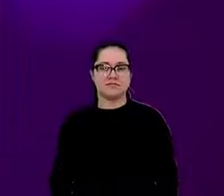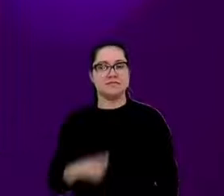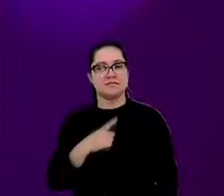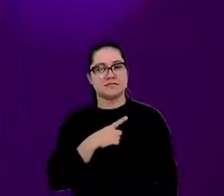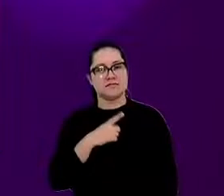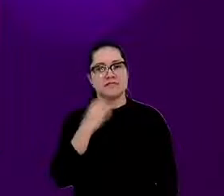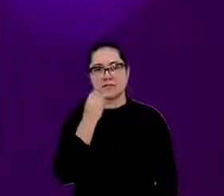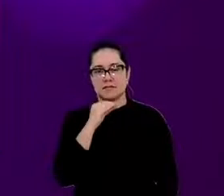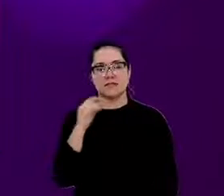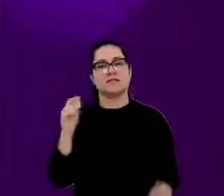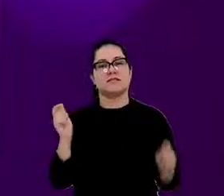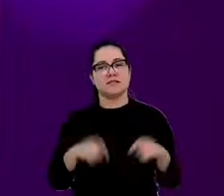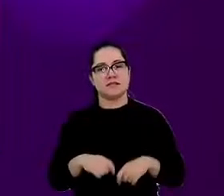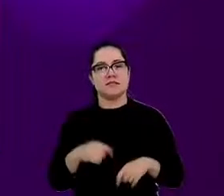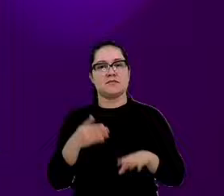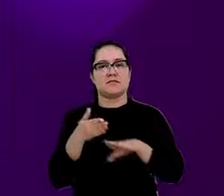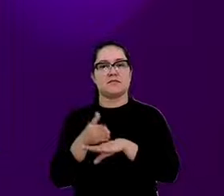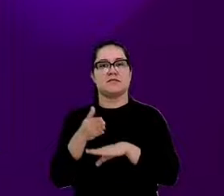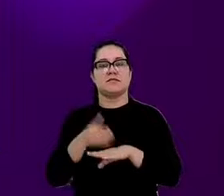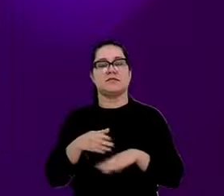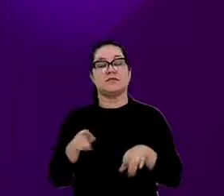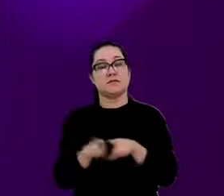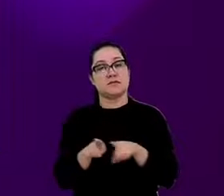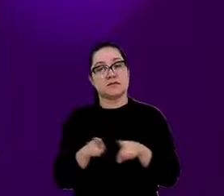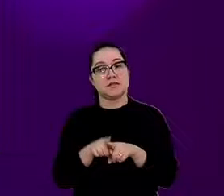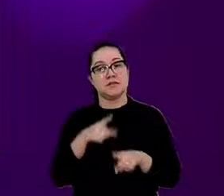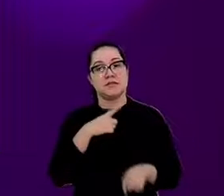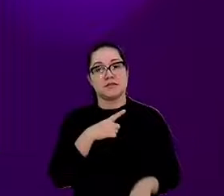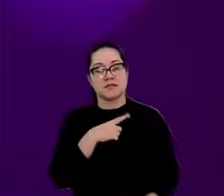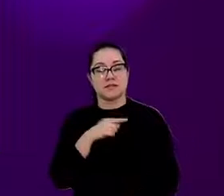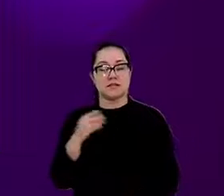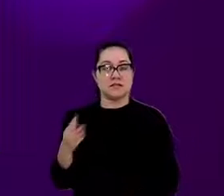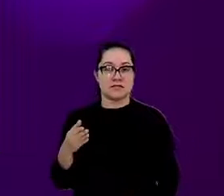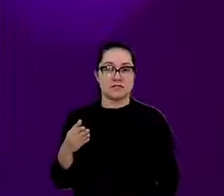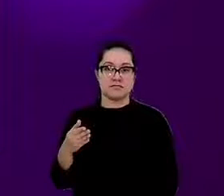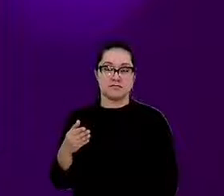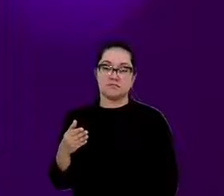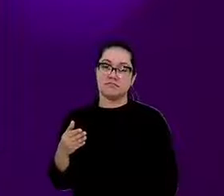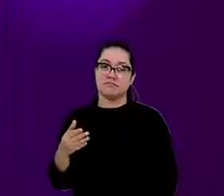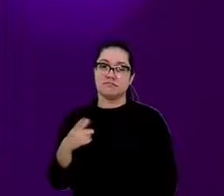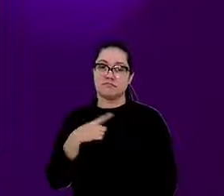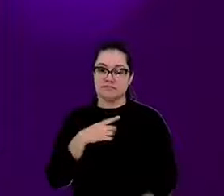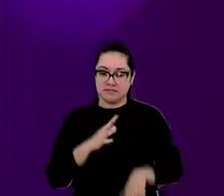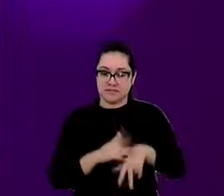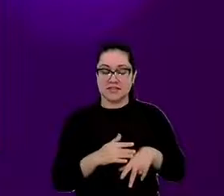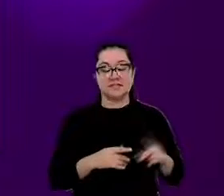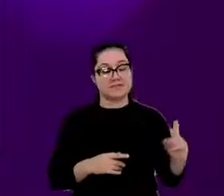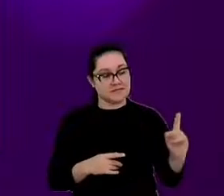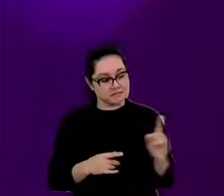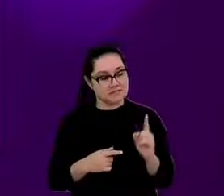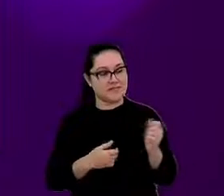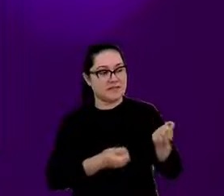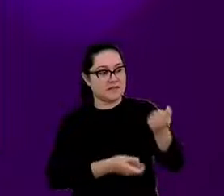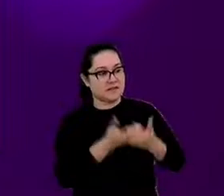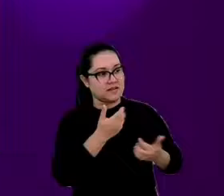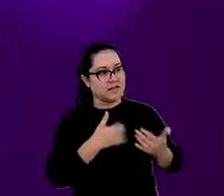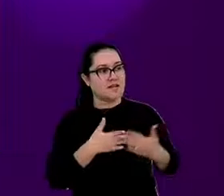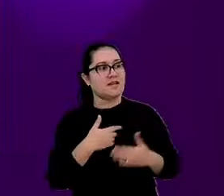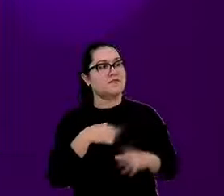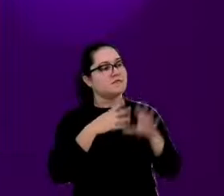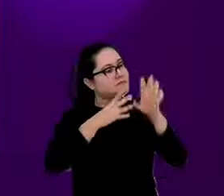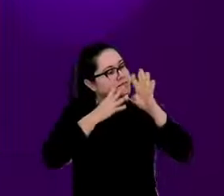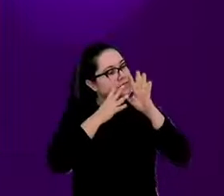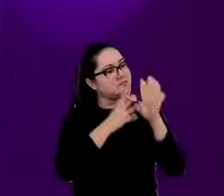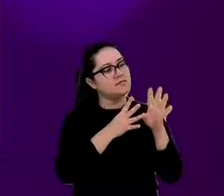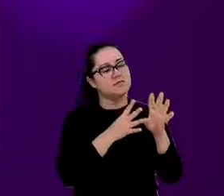doutora Ariane participou, de uma discussão em que o paciente veio falar com a gente. Então, a gente ouvir o paciente de que, de fato, falta